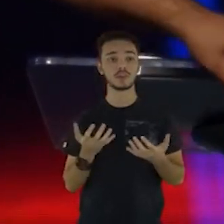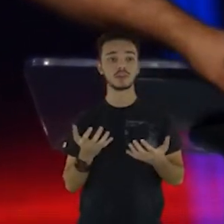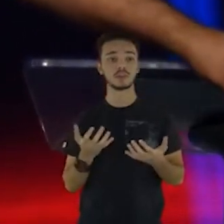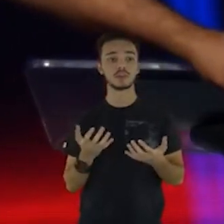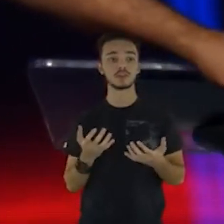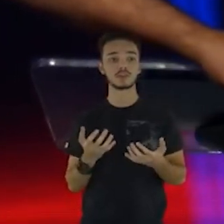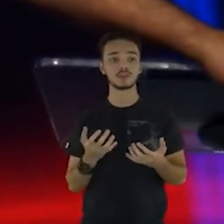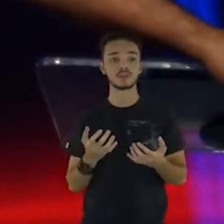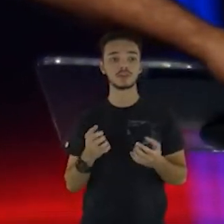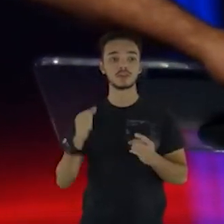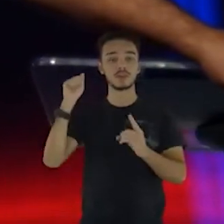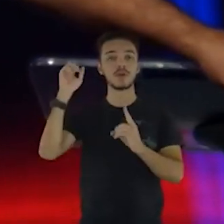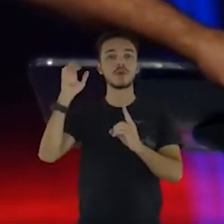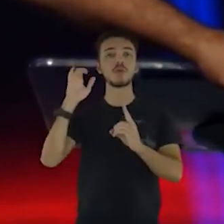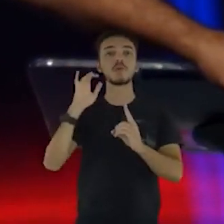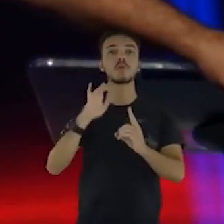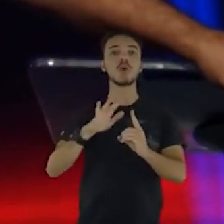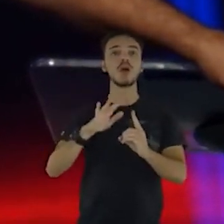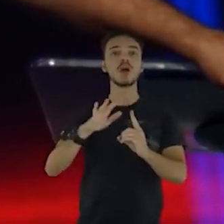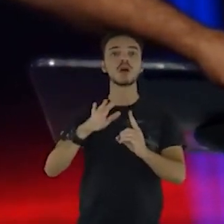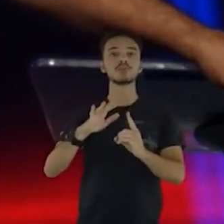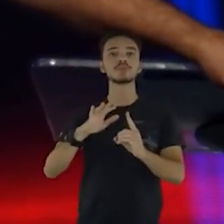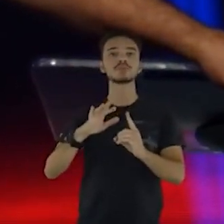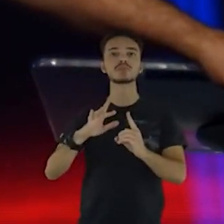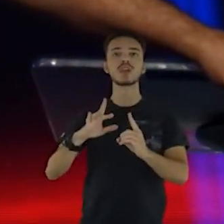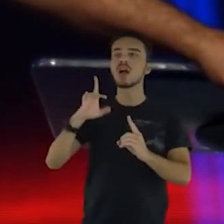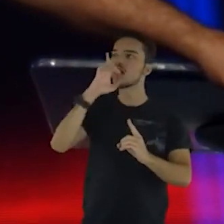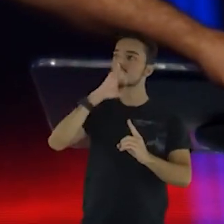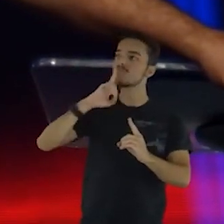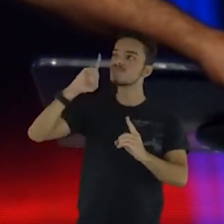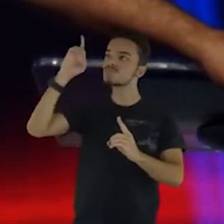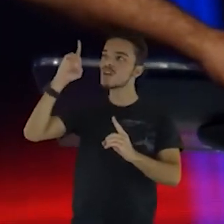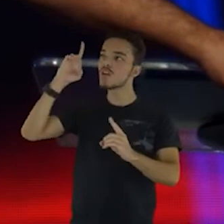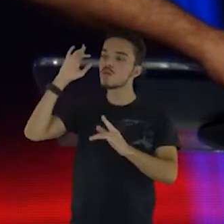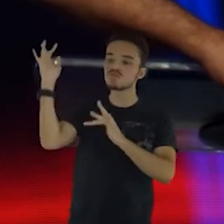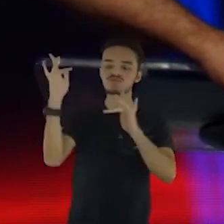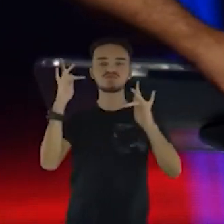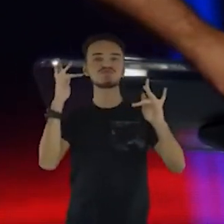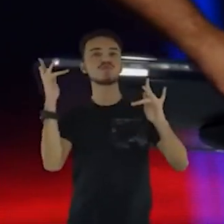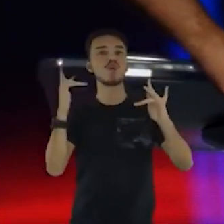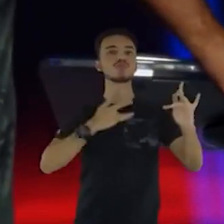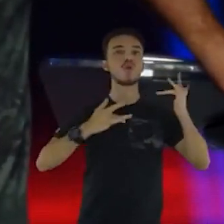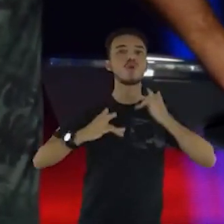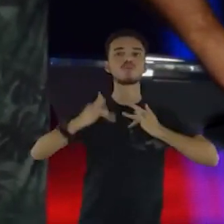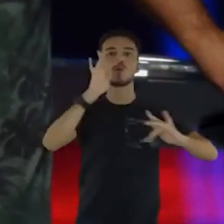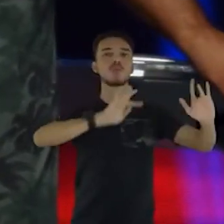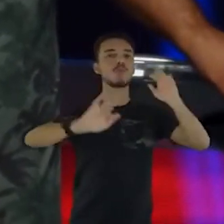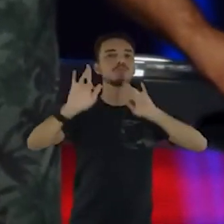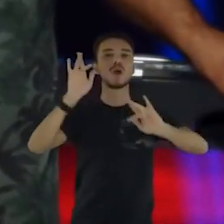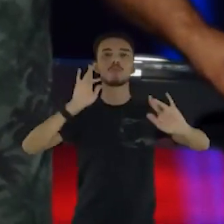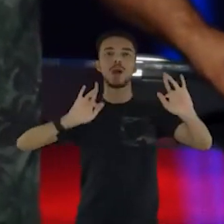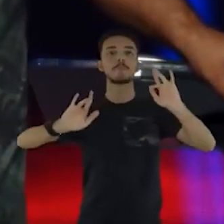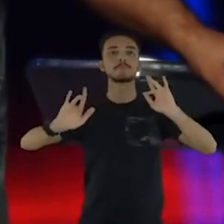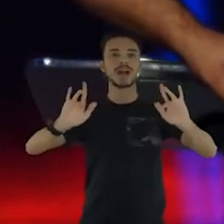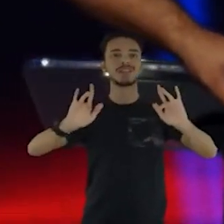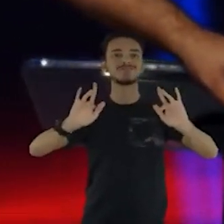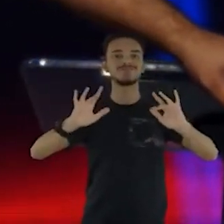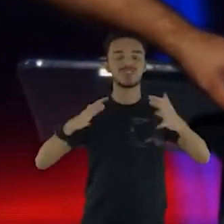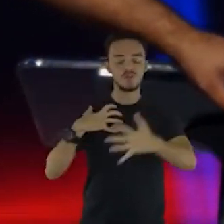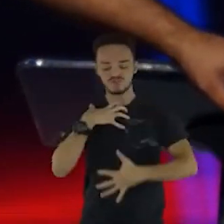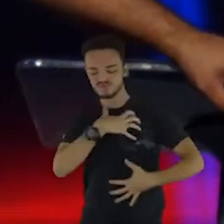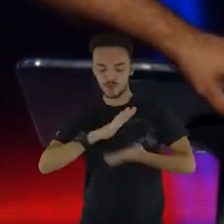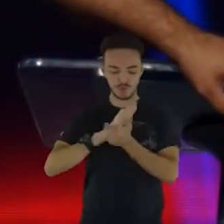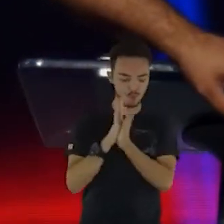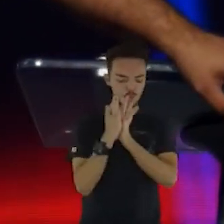deixa Deus cuidar de você, deixa Deus esticar você nessa noite. Feche os olhos, você que se colocou de pé.